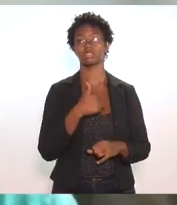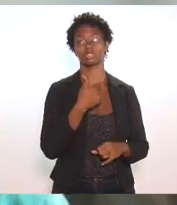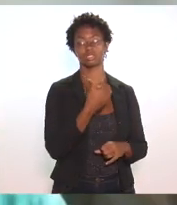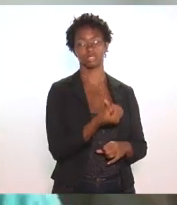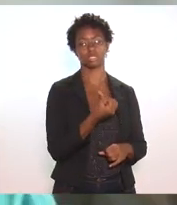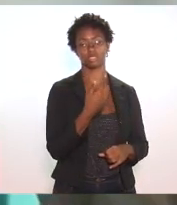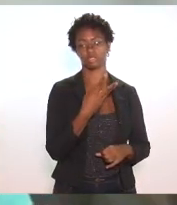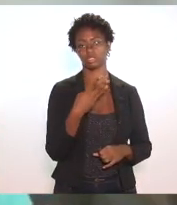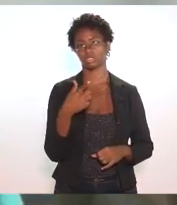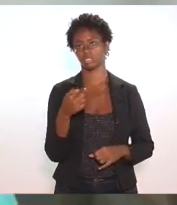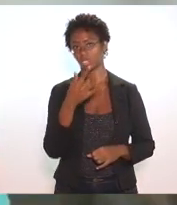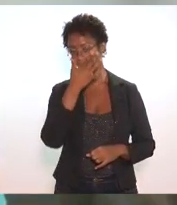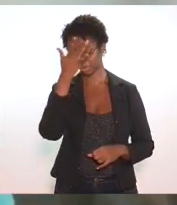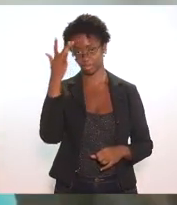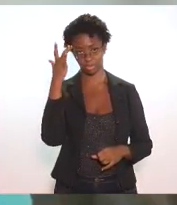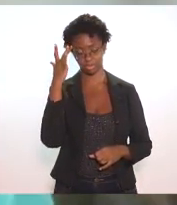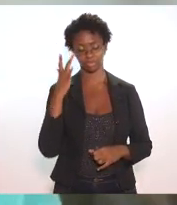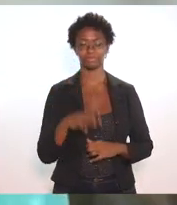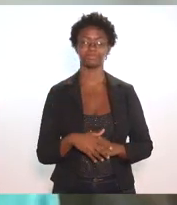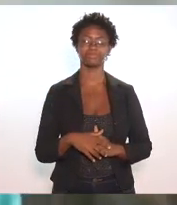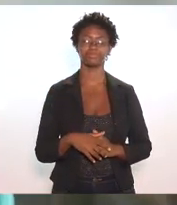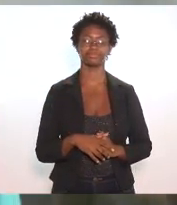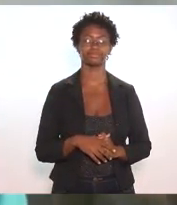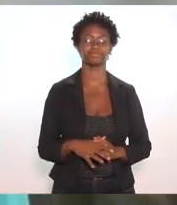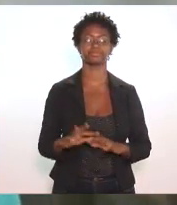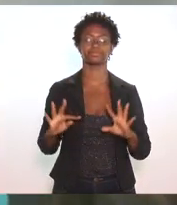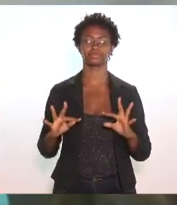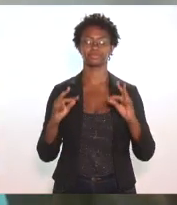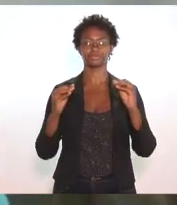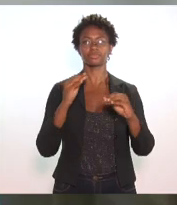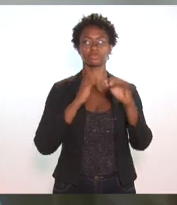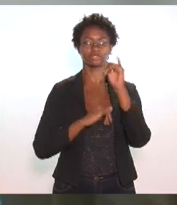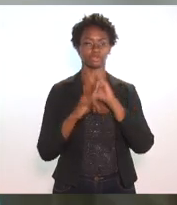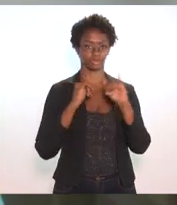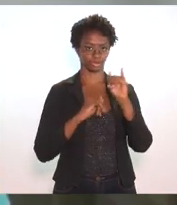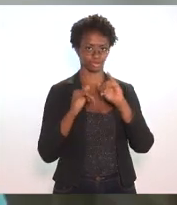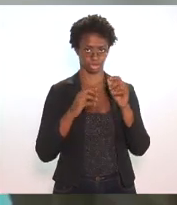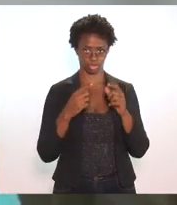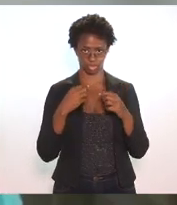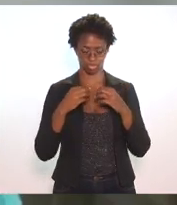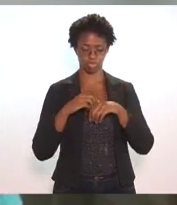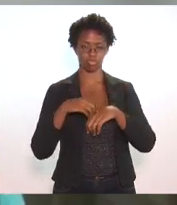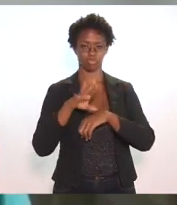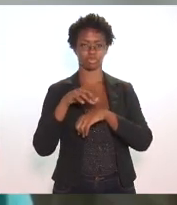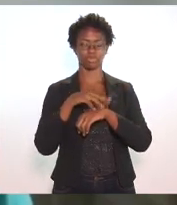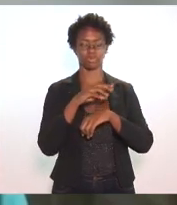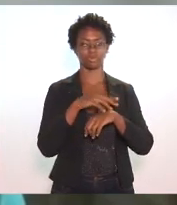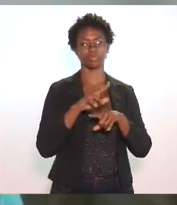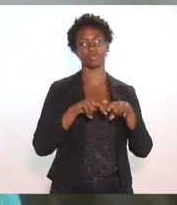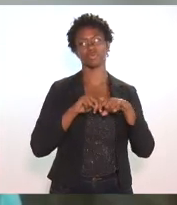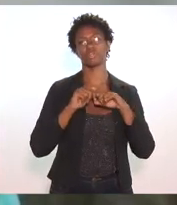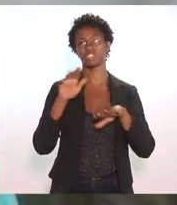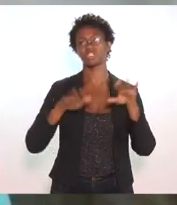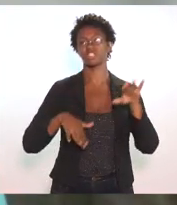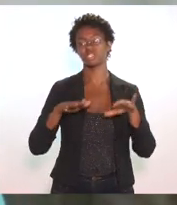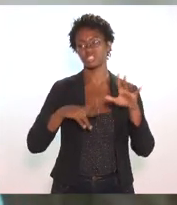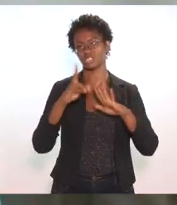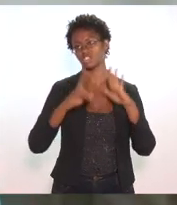637 pessoas. Estou dando esses dados porque, muitas vezes, a gente lê a Covid